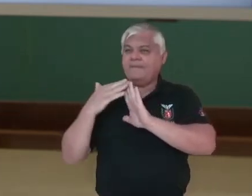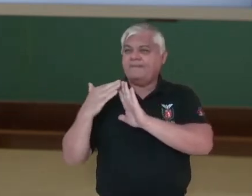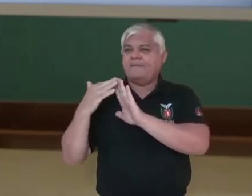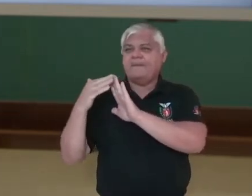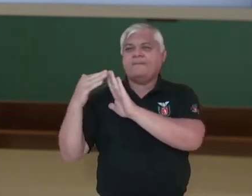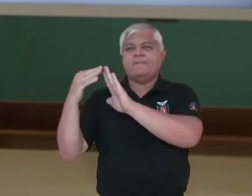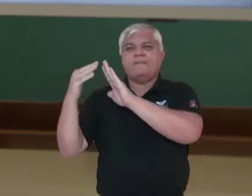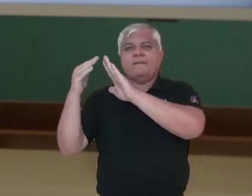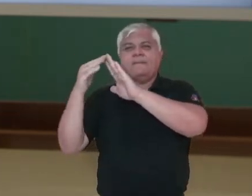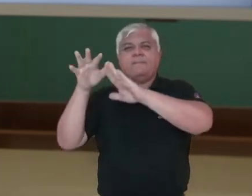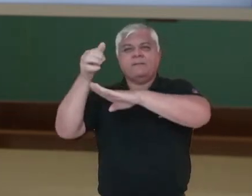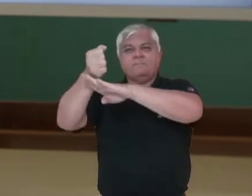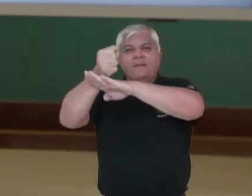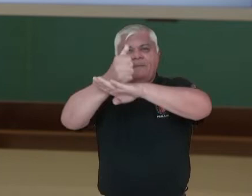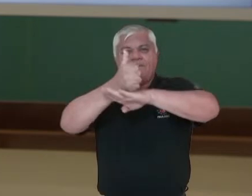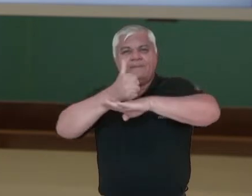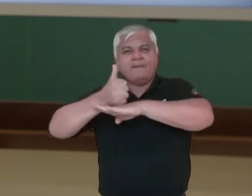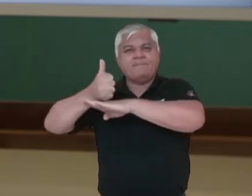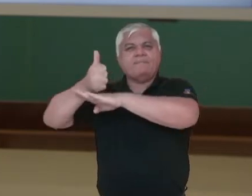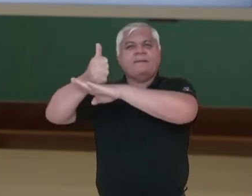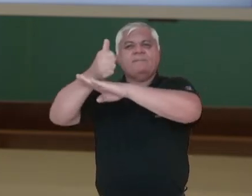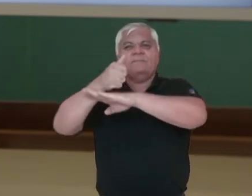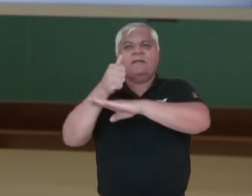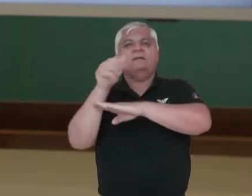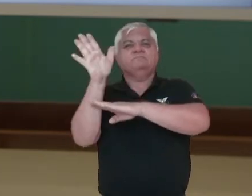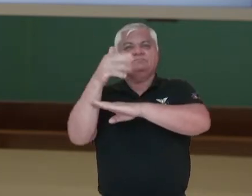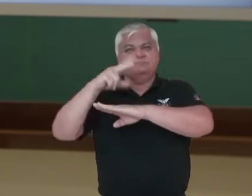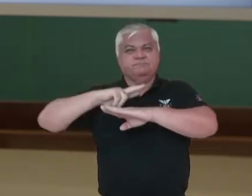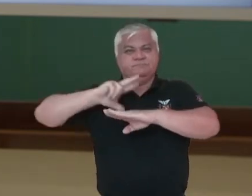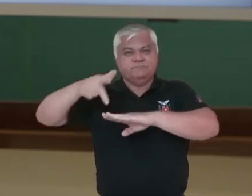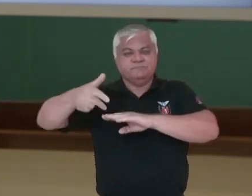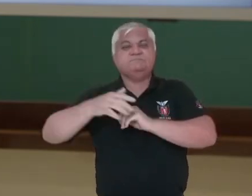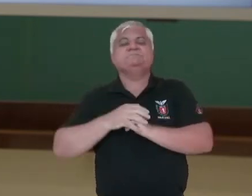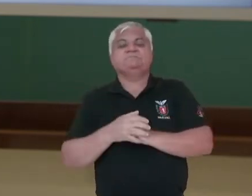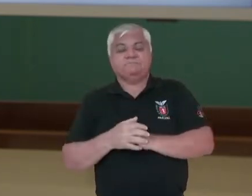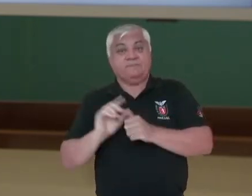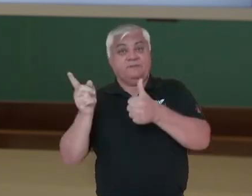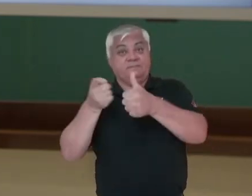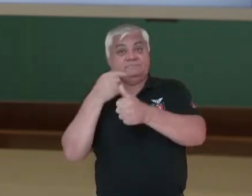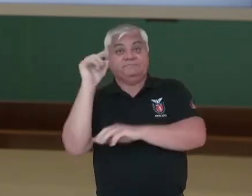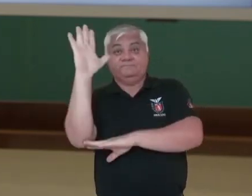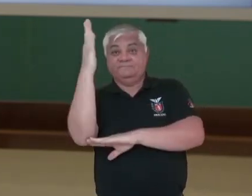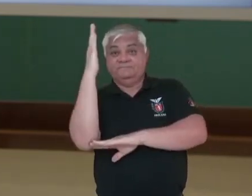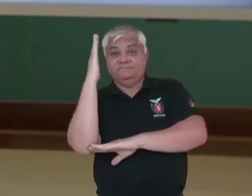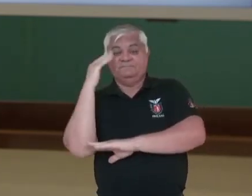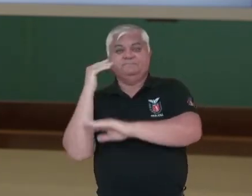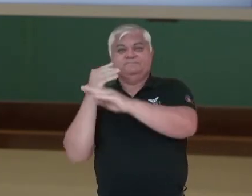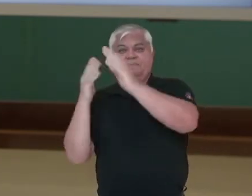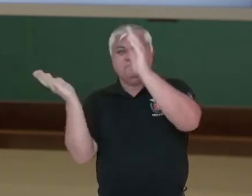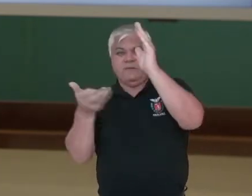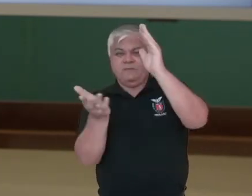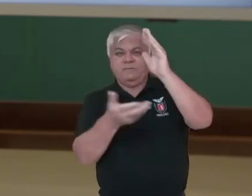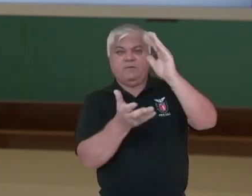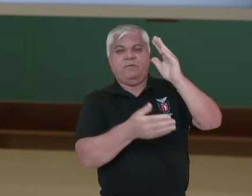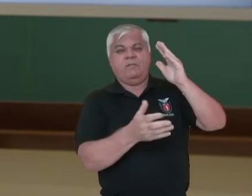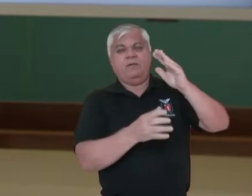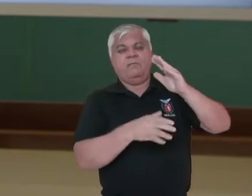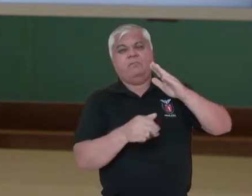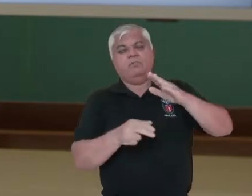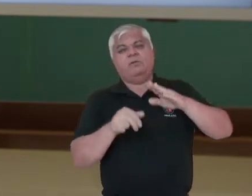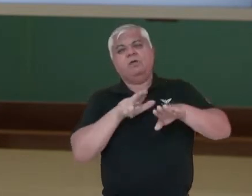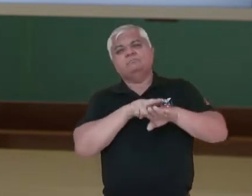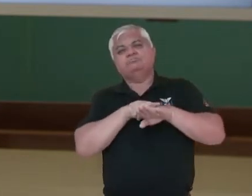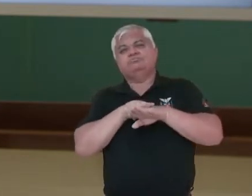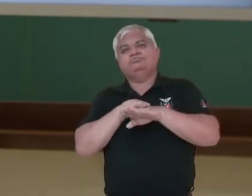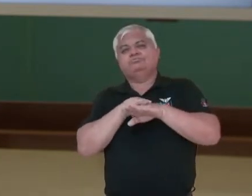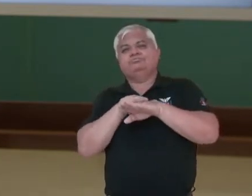primeiras atividades, né, de retirar o pau-brasil da floresta atlântica, né, e levar essa madeira para ser usada na